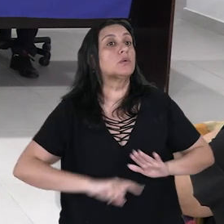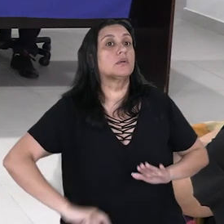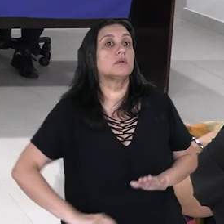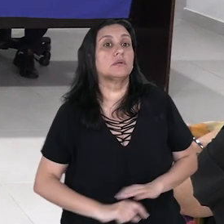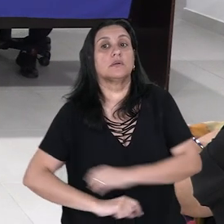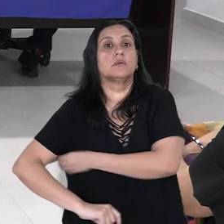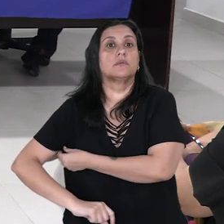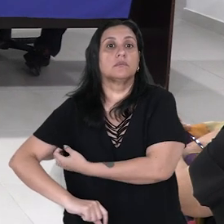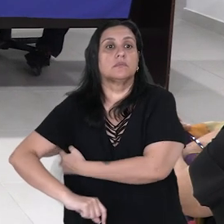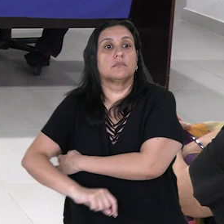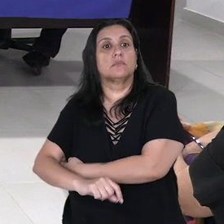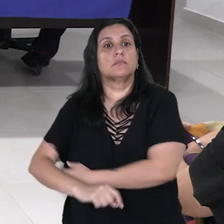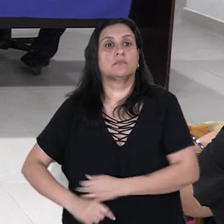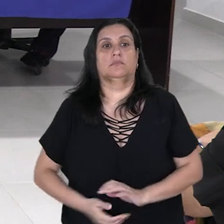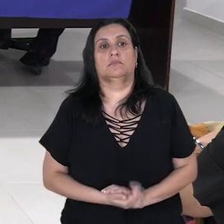Você?